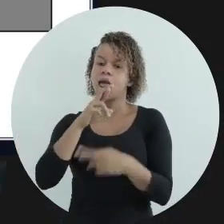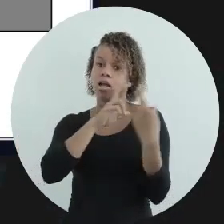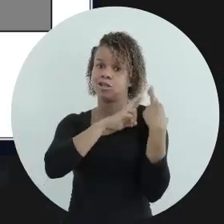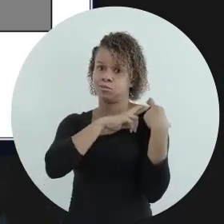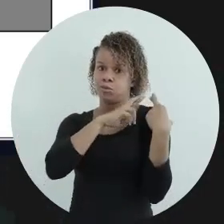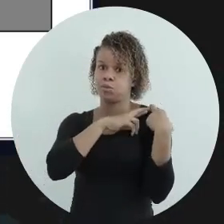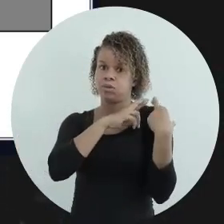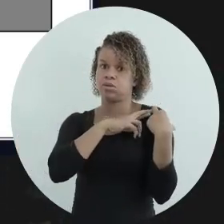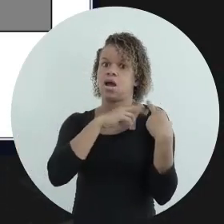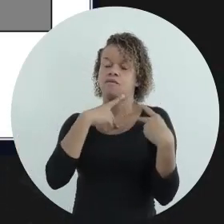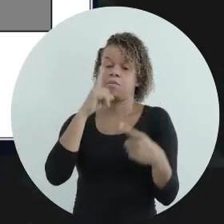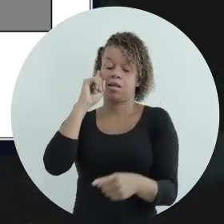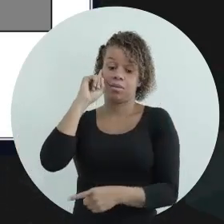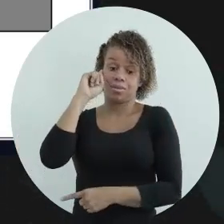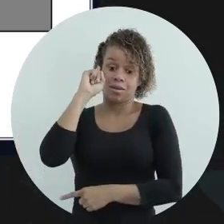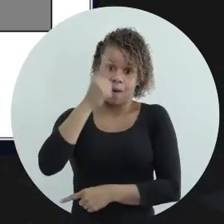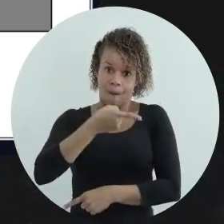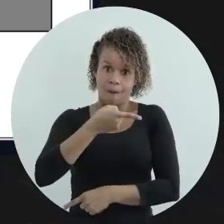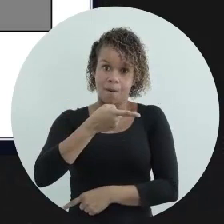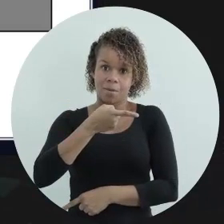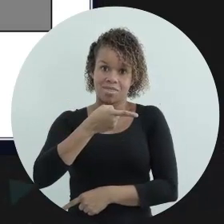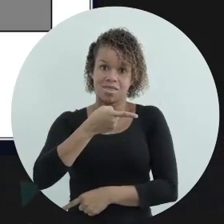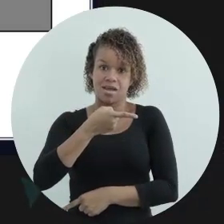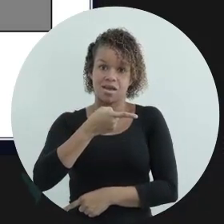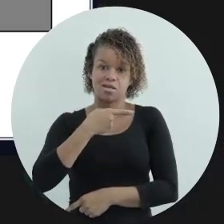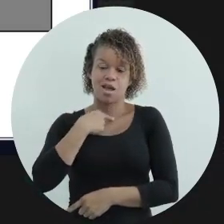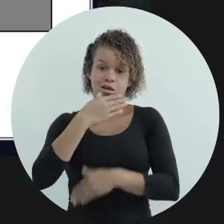ordem de executar o JavaScript.